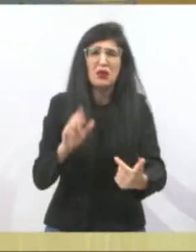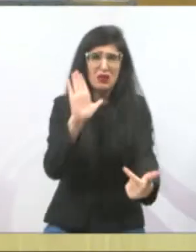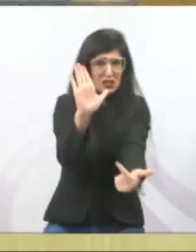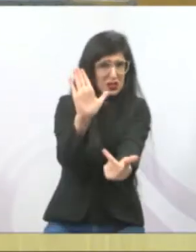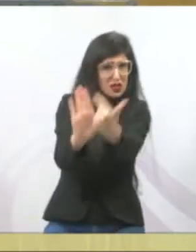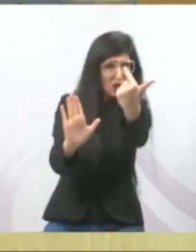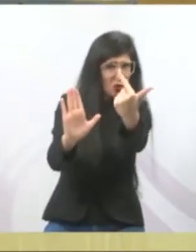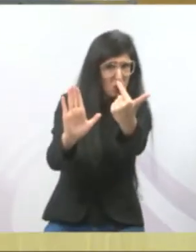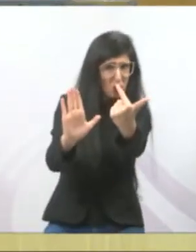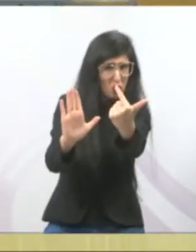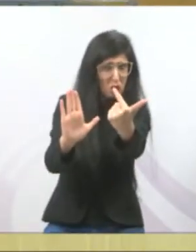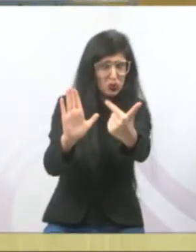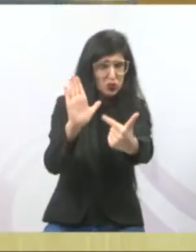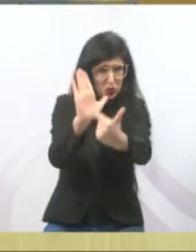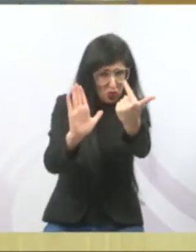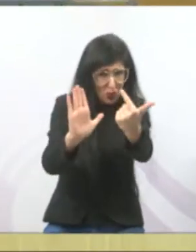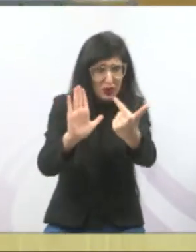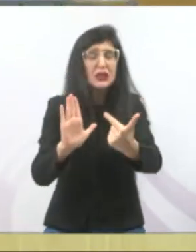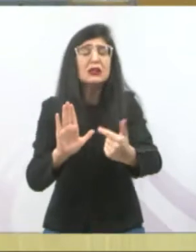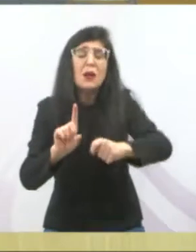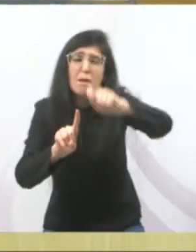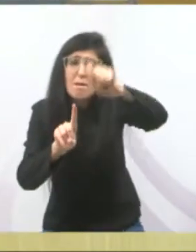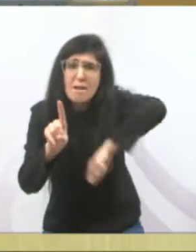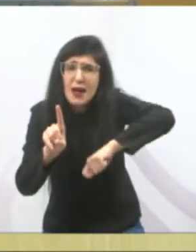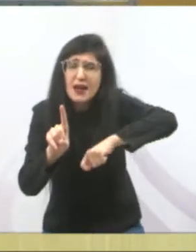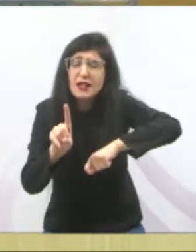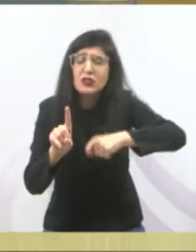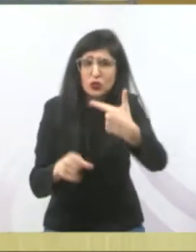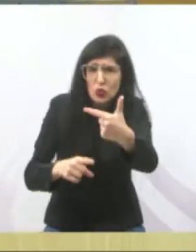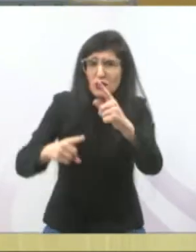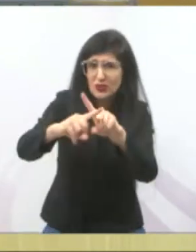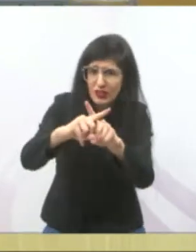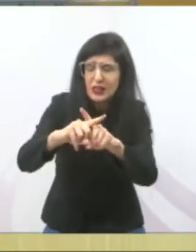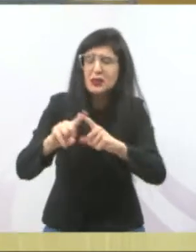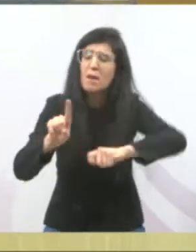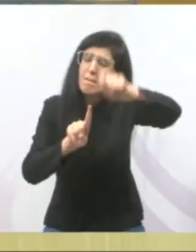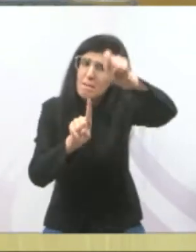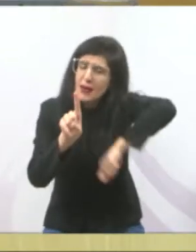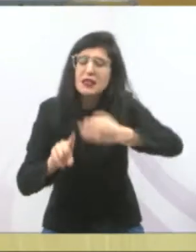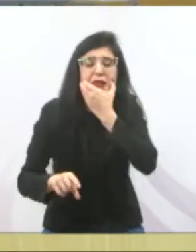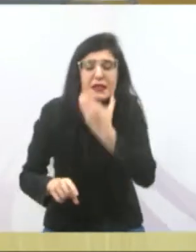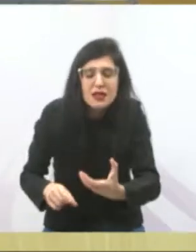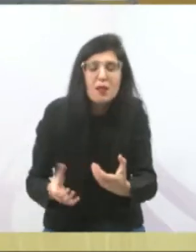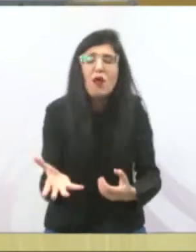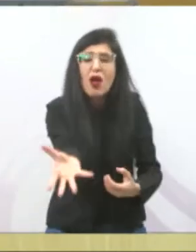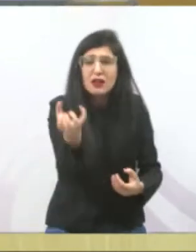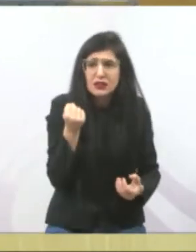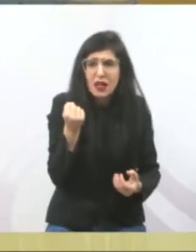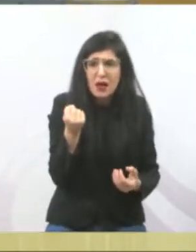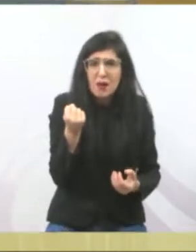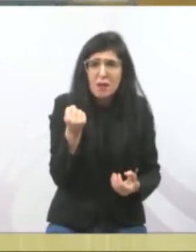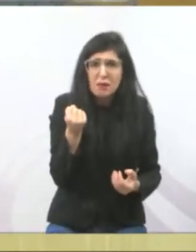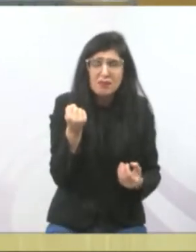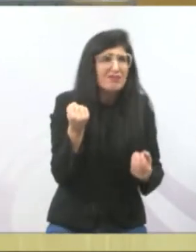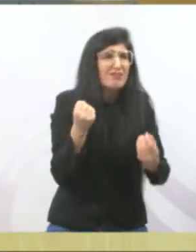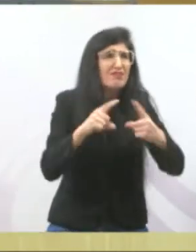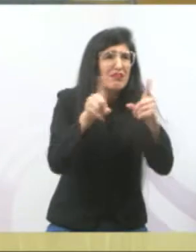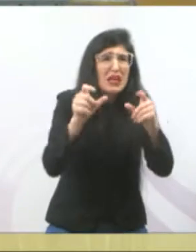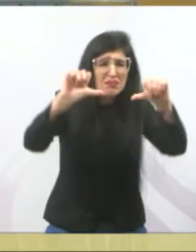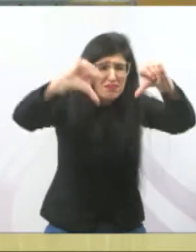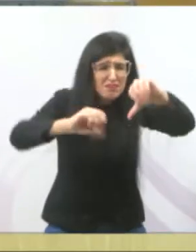são sua cidade fortificada, e o terror dos pobres é a sua pobreza. A obra do justo é para a